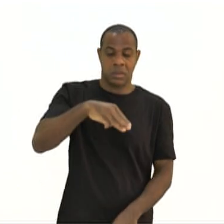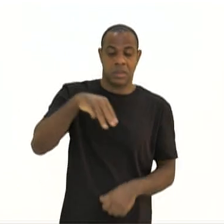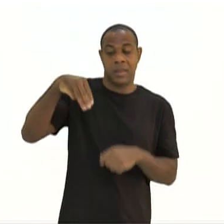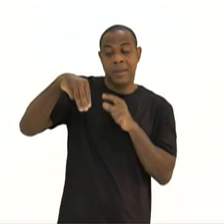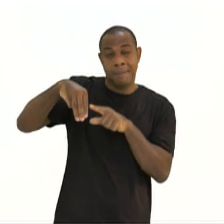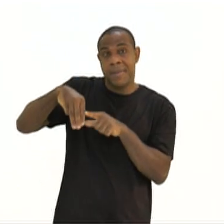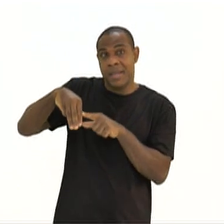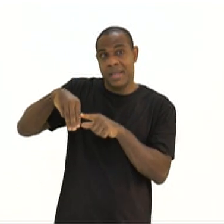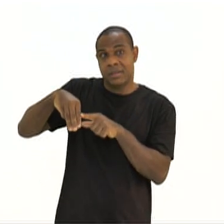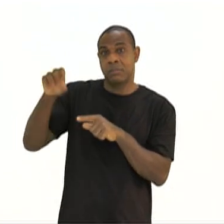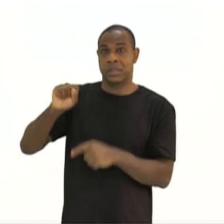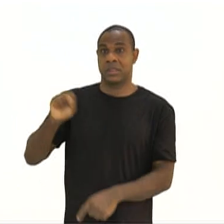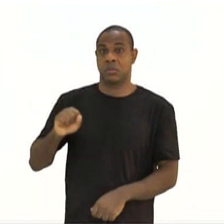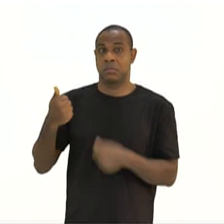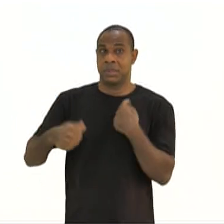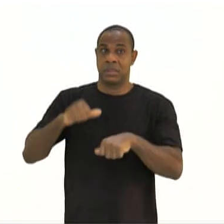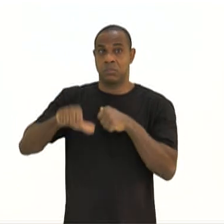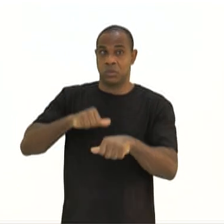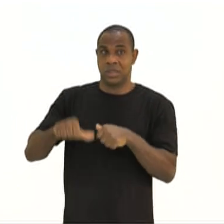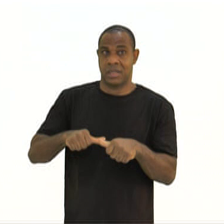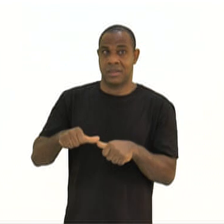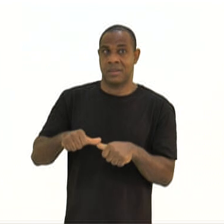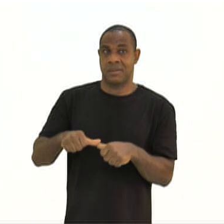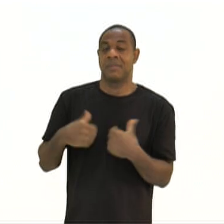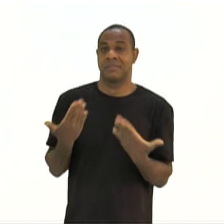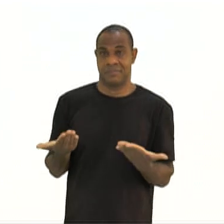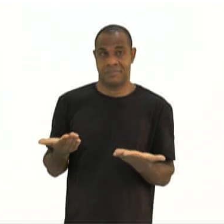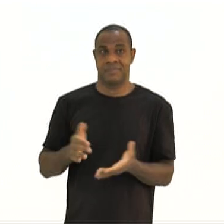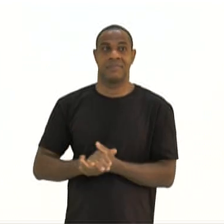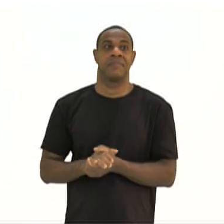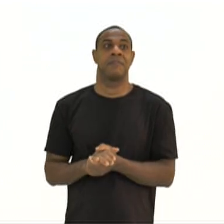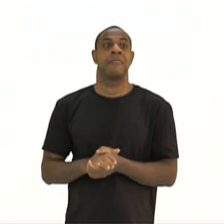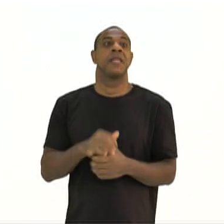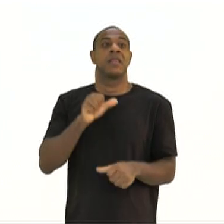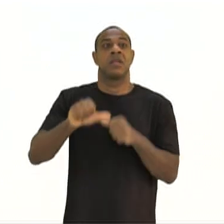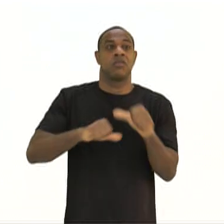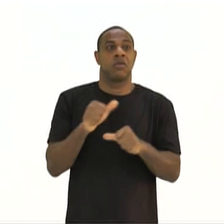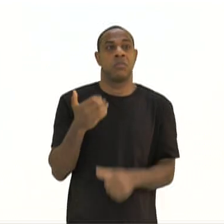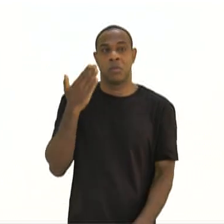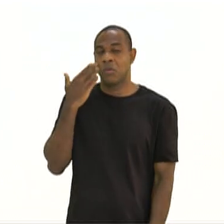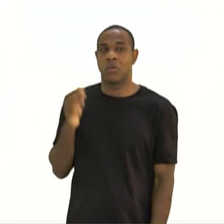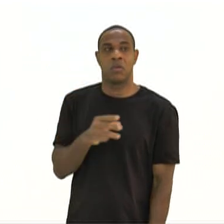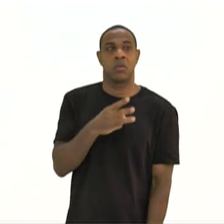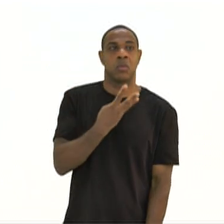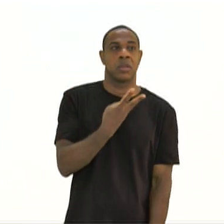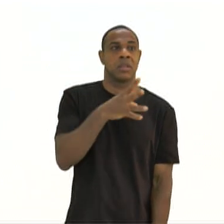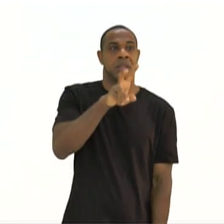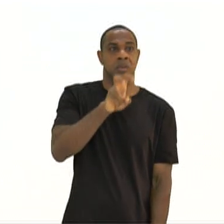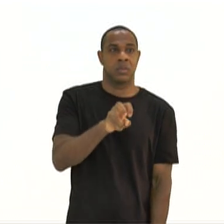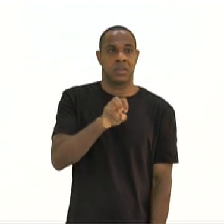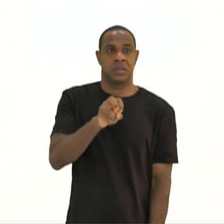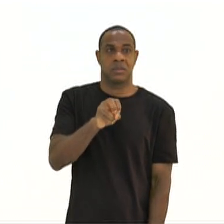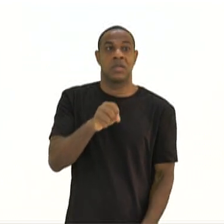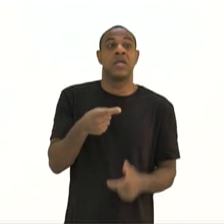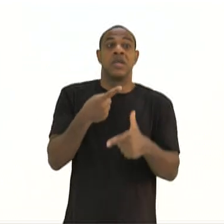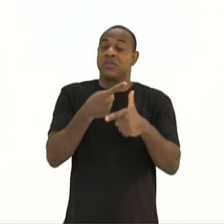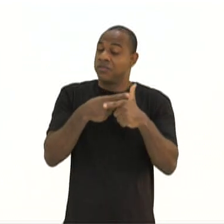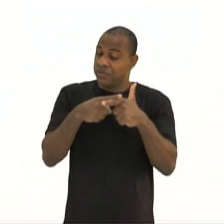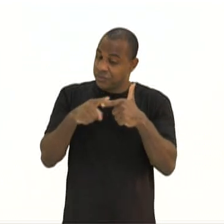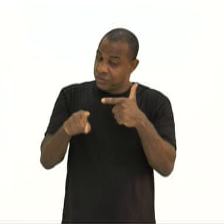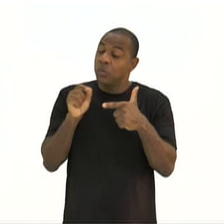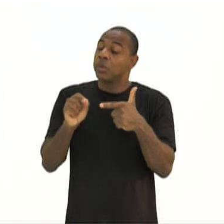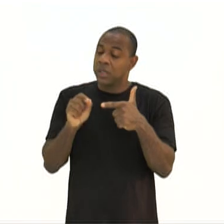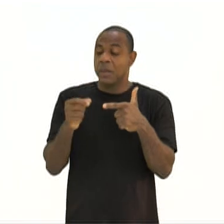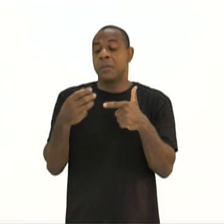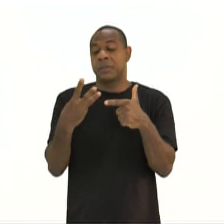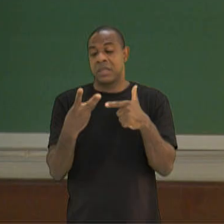para metros por segundo, tá? Primeiro faz isso. Então, transformei os 450, dividi por